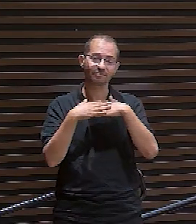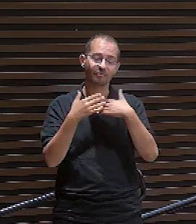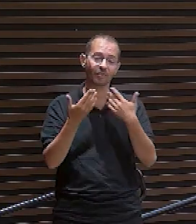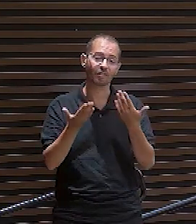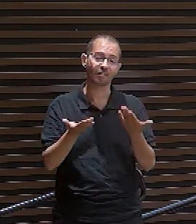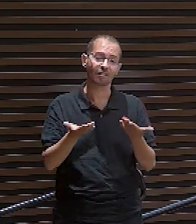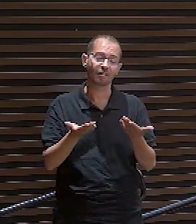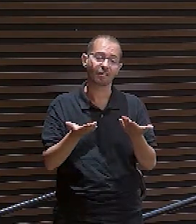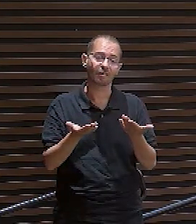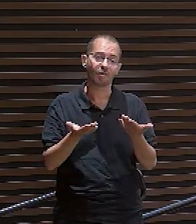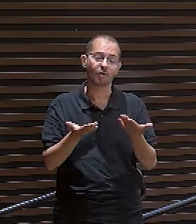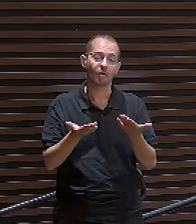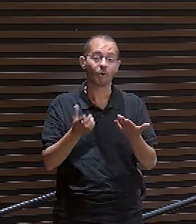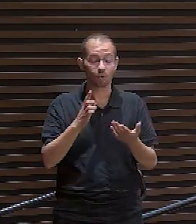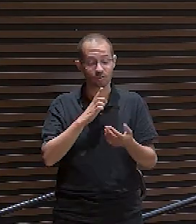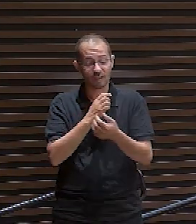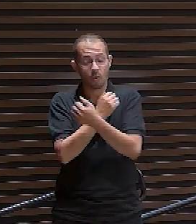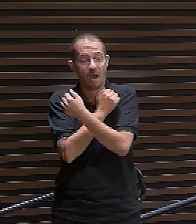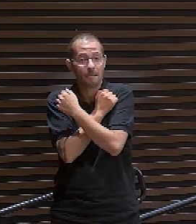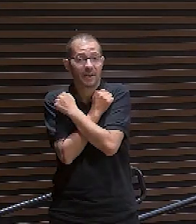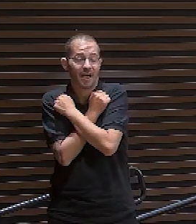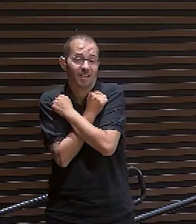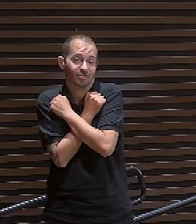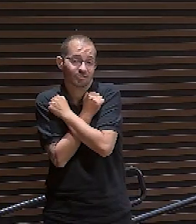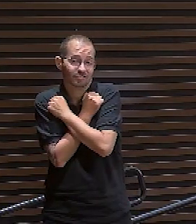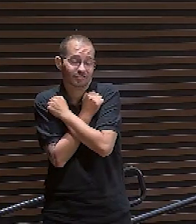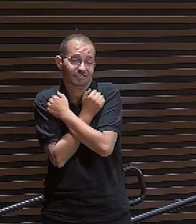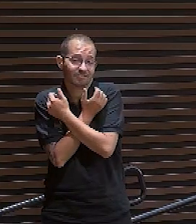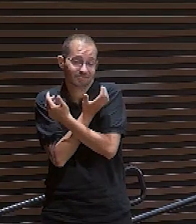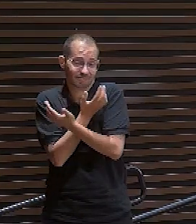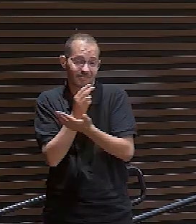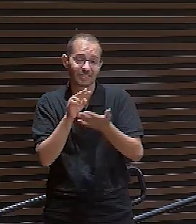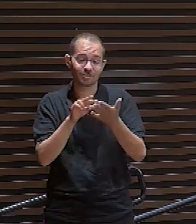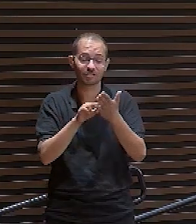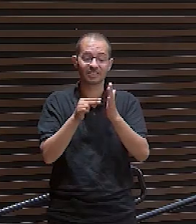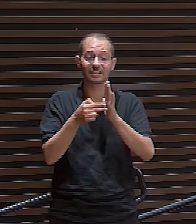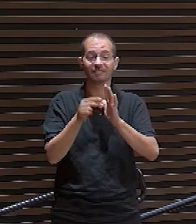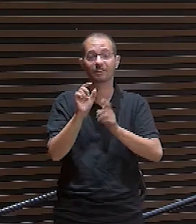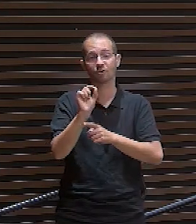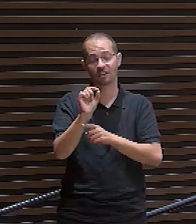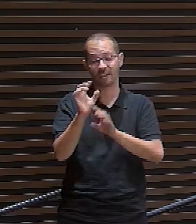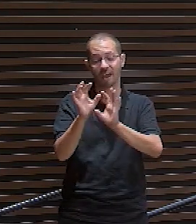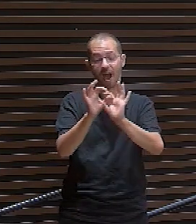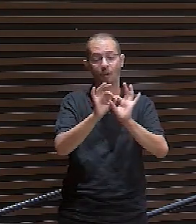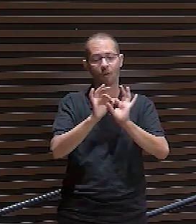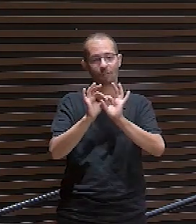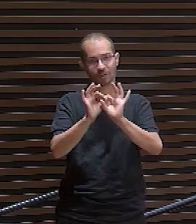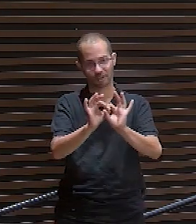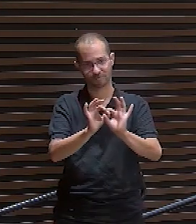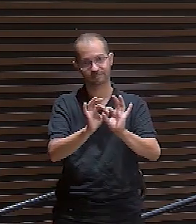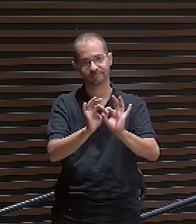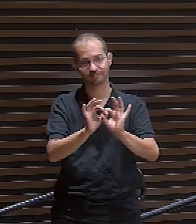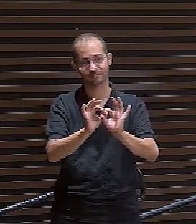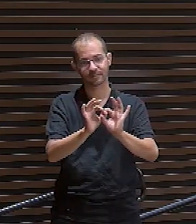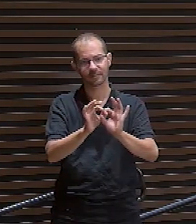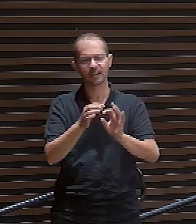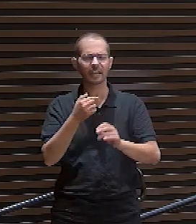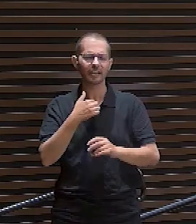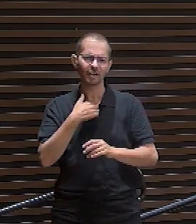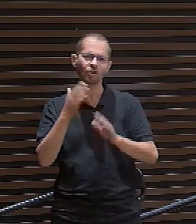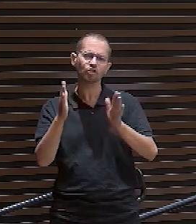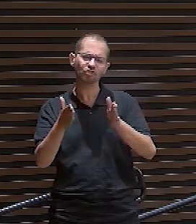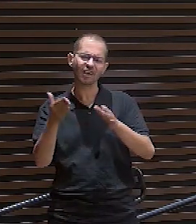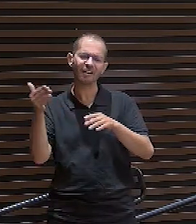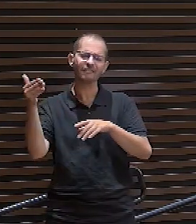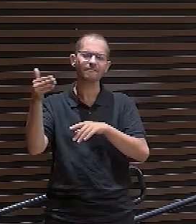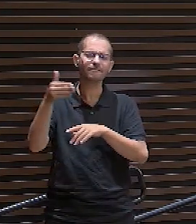outro que chega e dá um abraço. Isso faz parte da comunhão da igreja, e eu já saio pensando